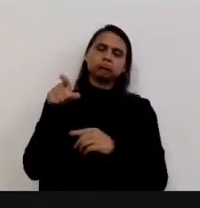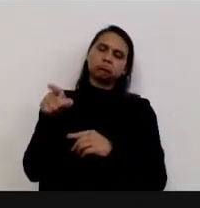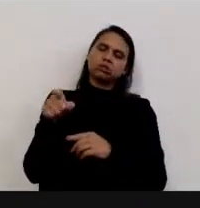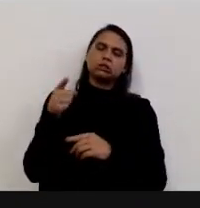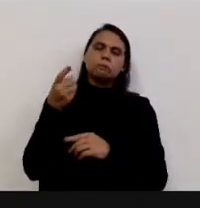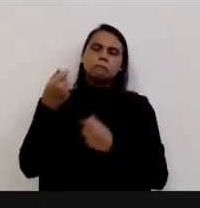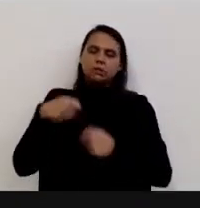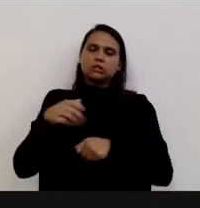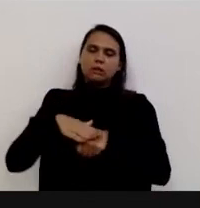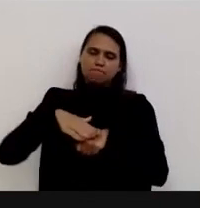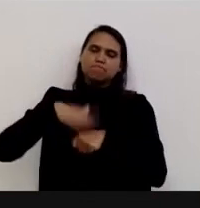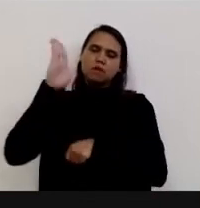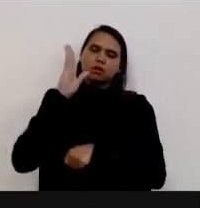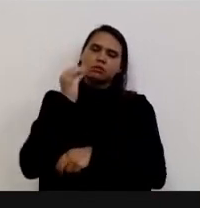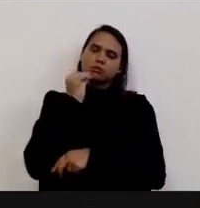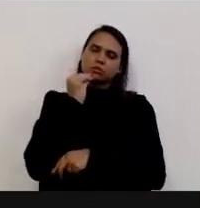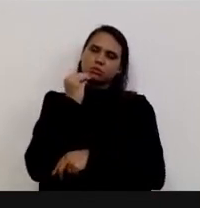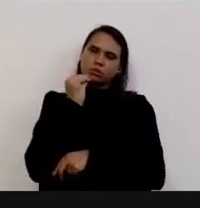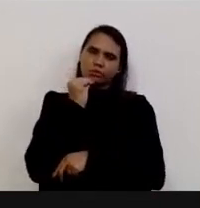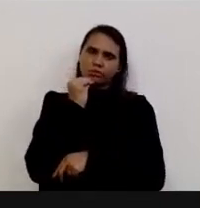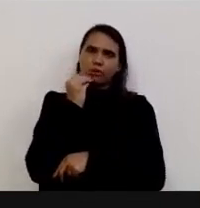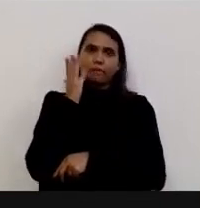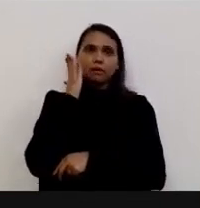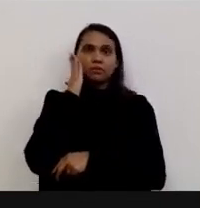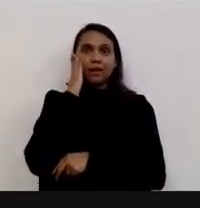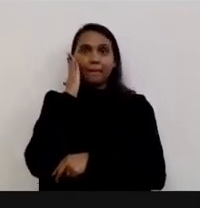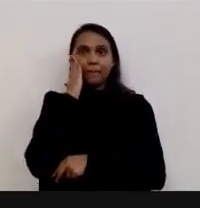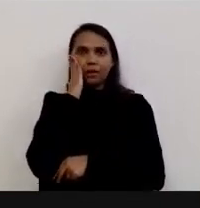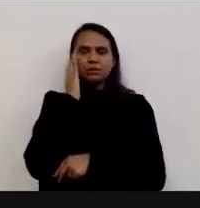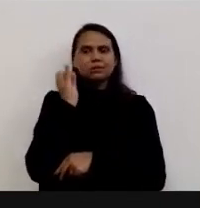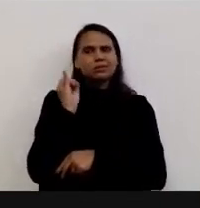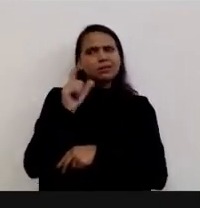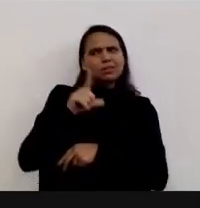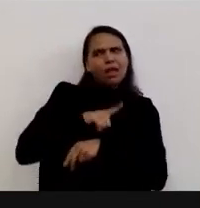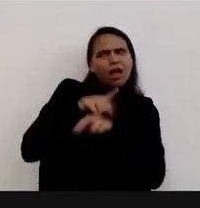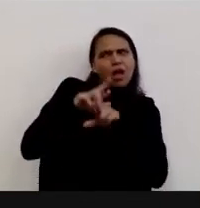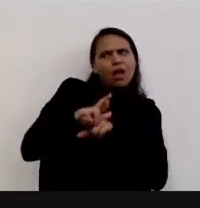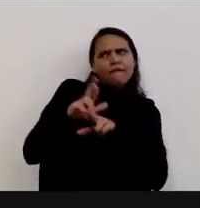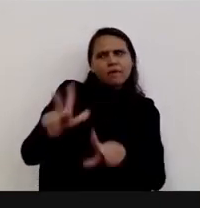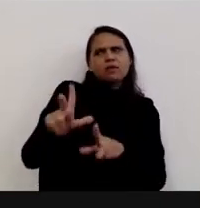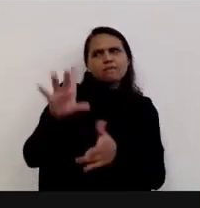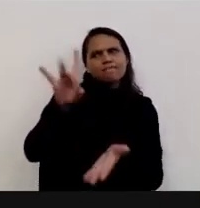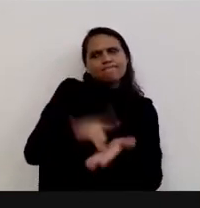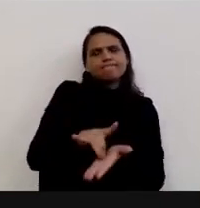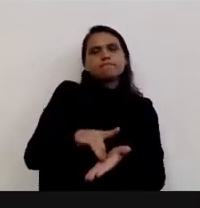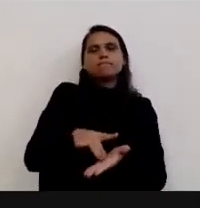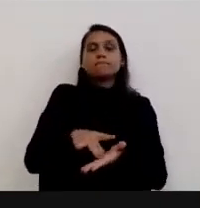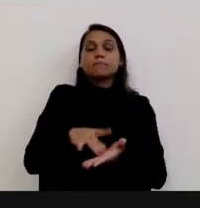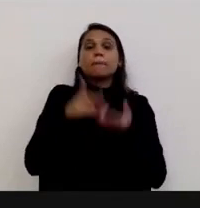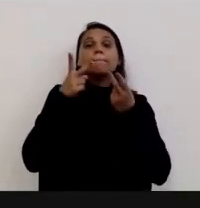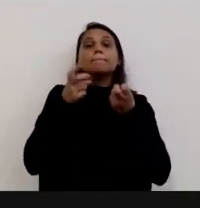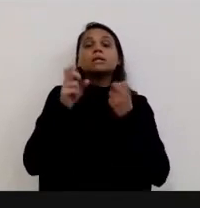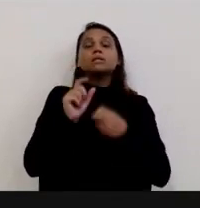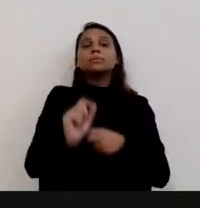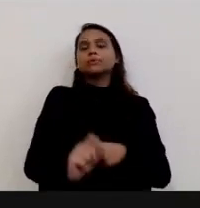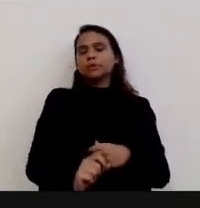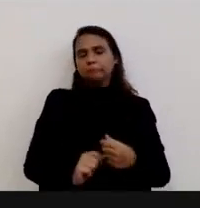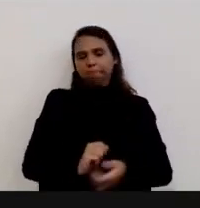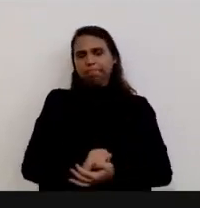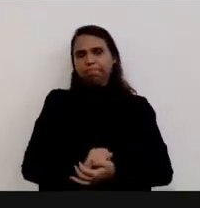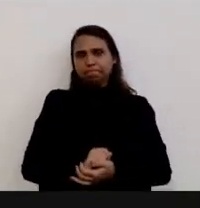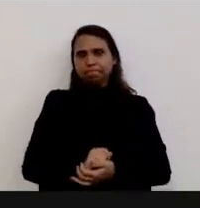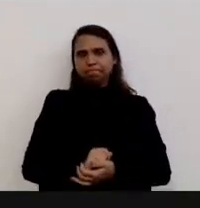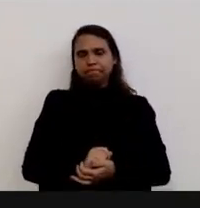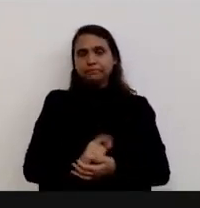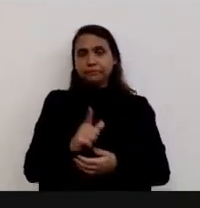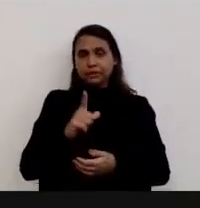mais de teste para ver realmente se há essa diferença. E percebam o seguinte, há uma